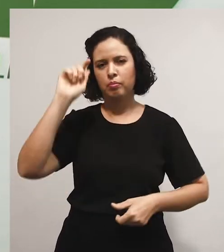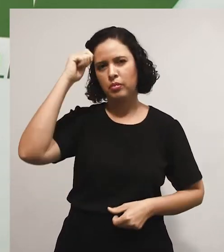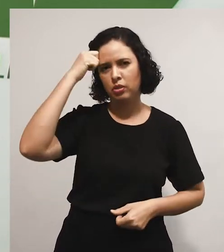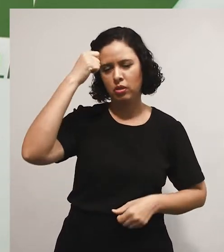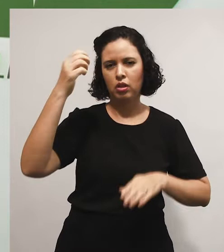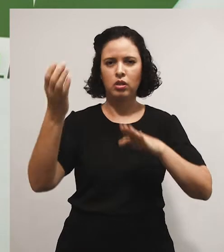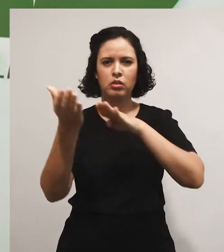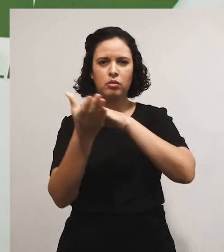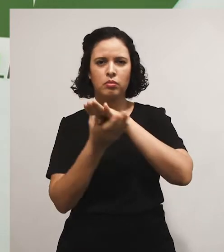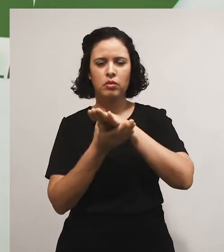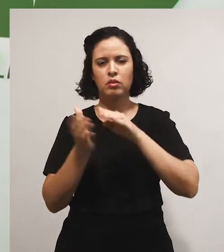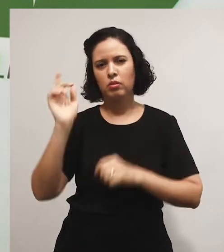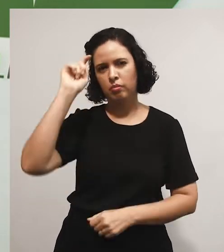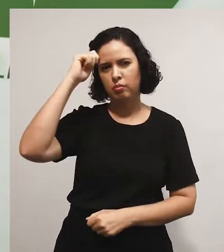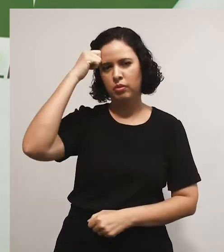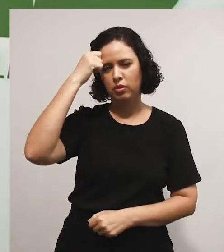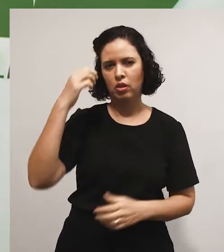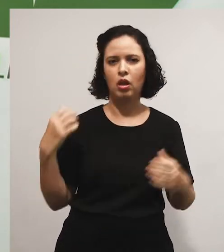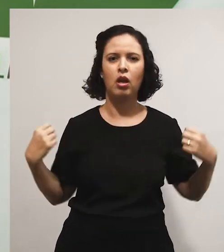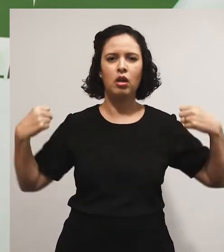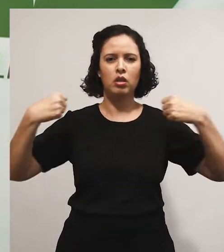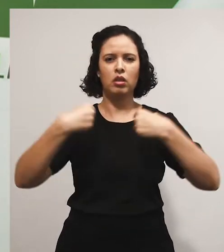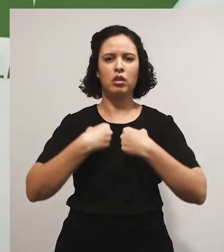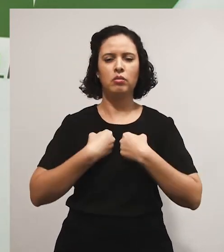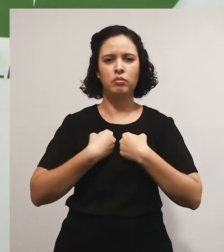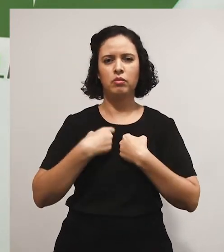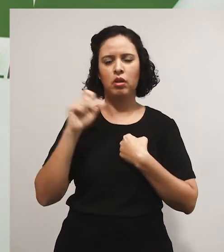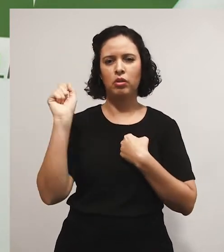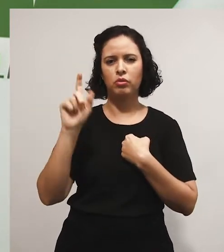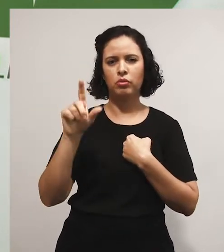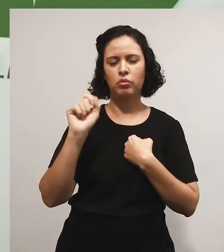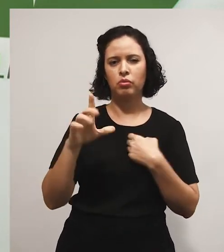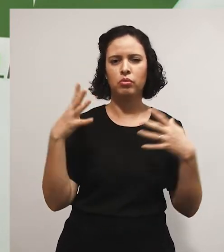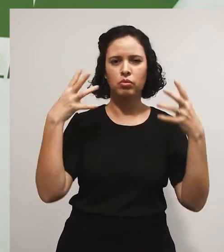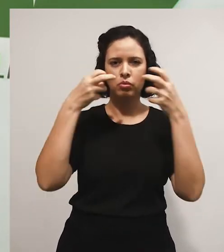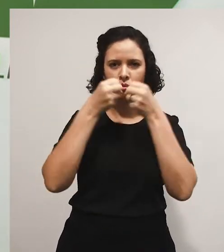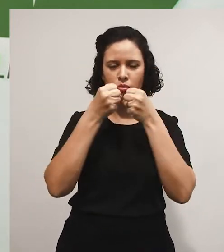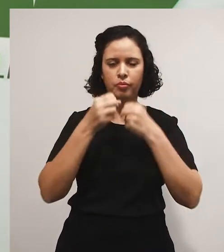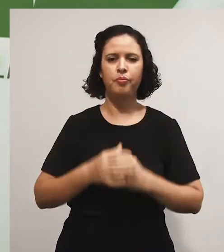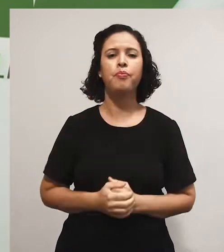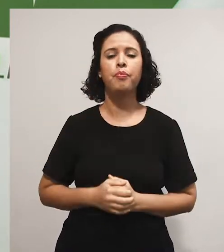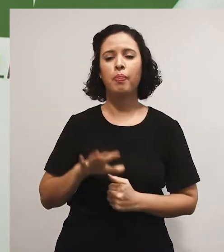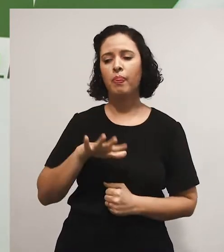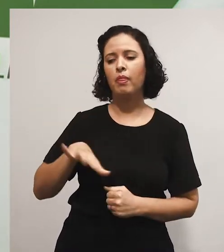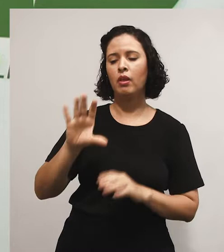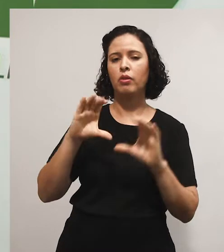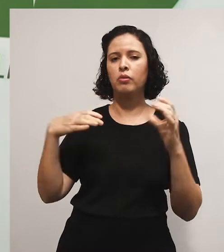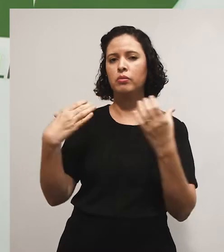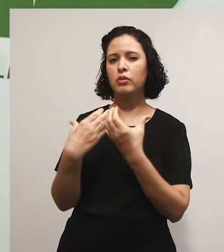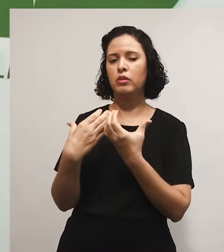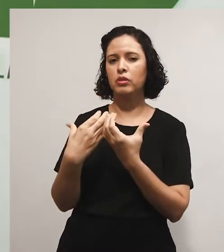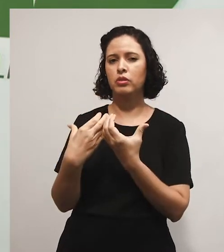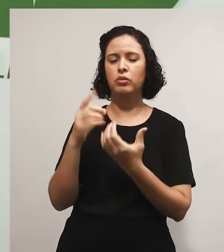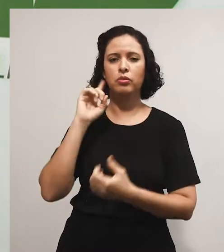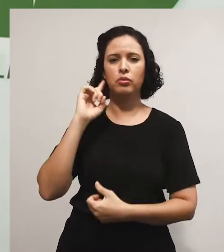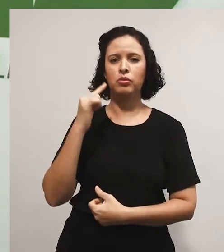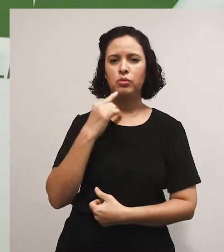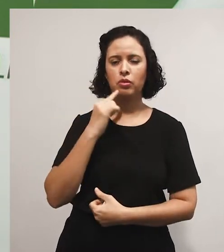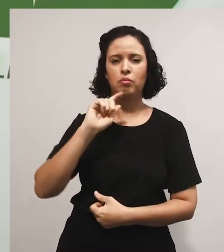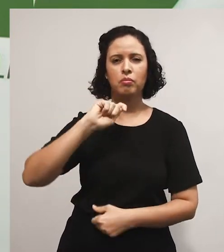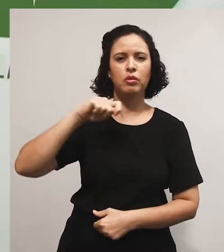escuro e uma camisa azul escura. Na comunidade surda eu fui batizado com o